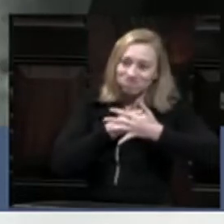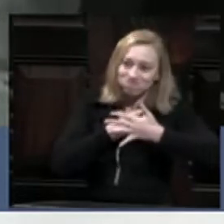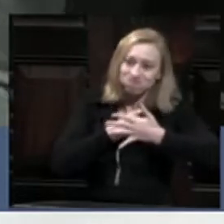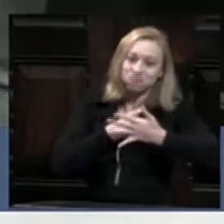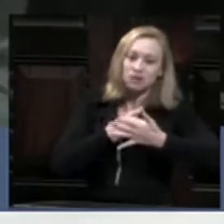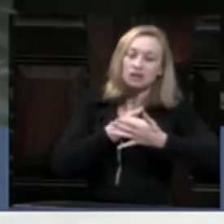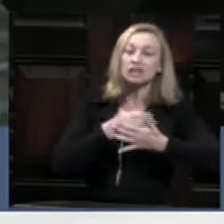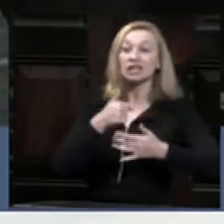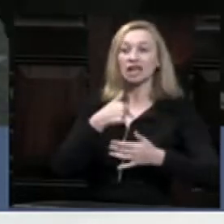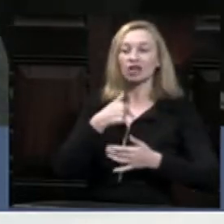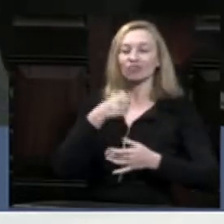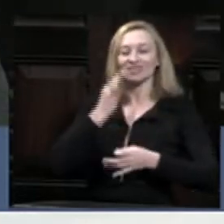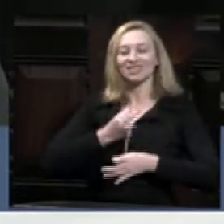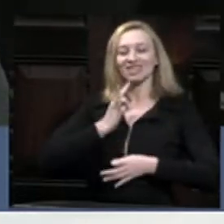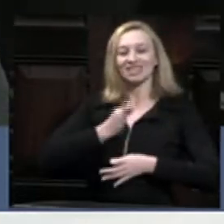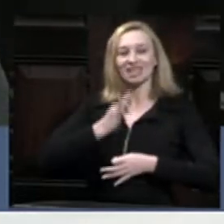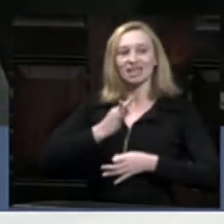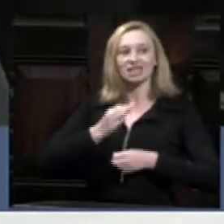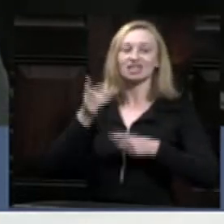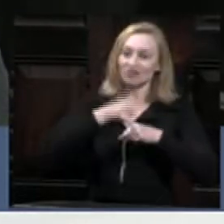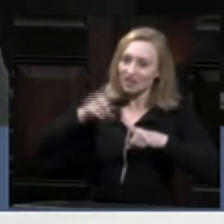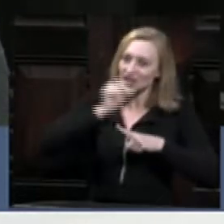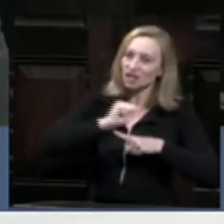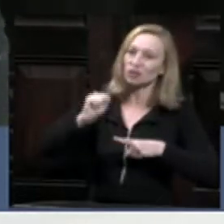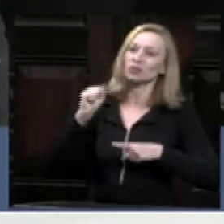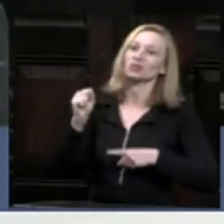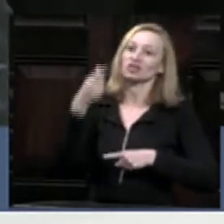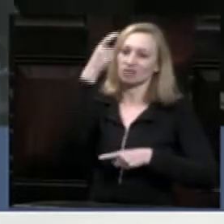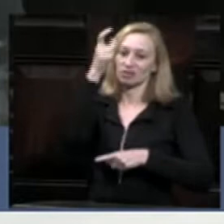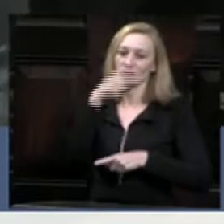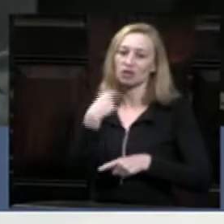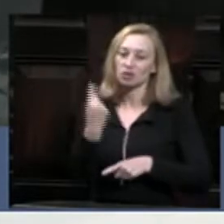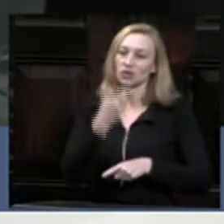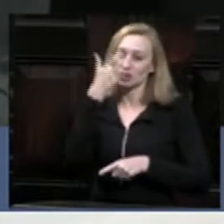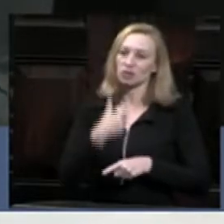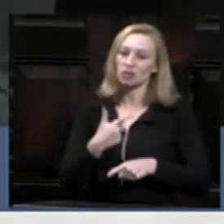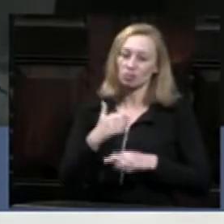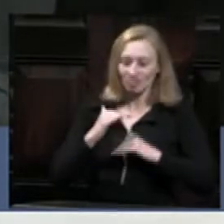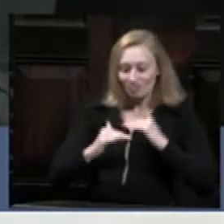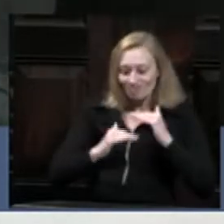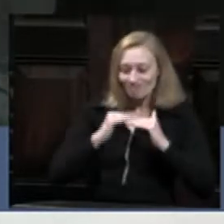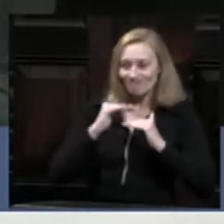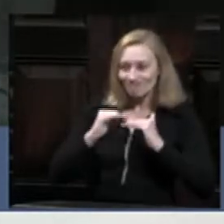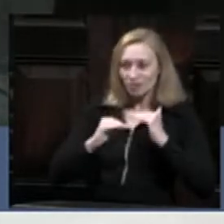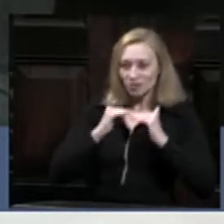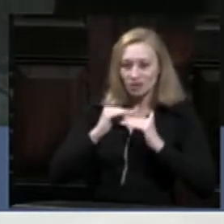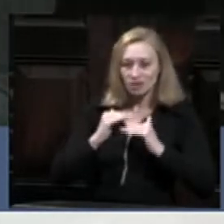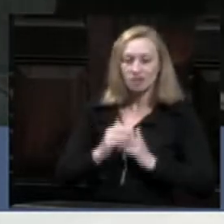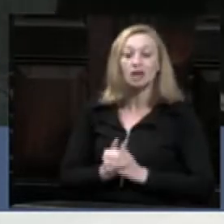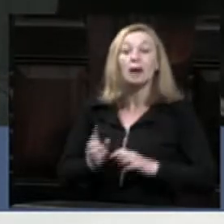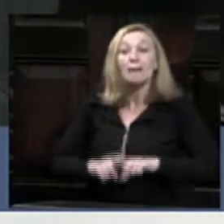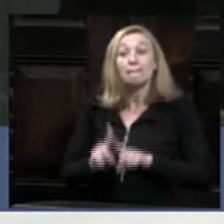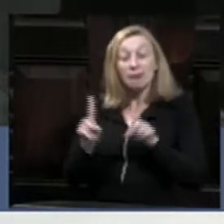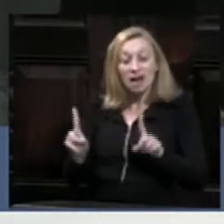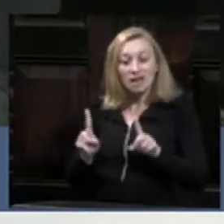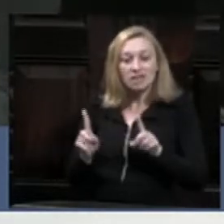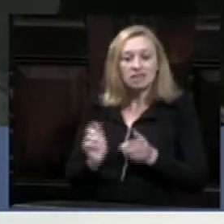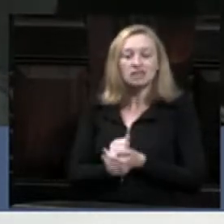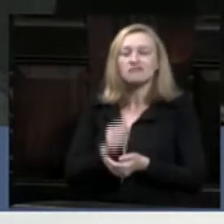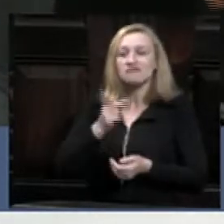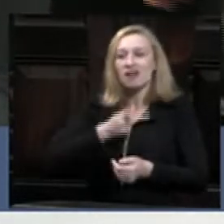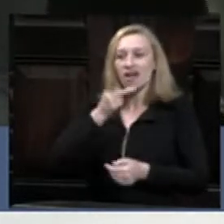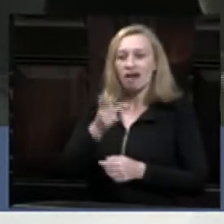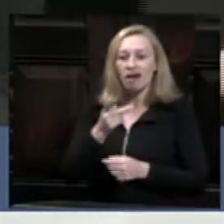que nós ainda seremos vencedores nesse processo. Mas falar que